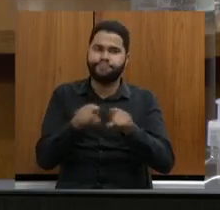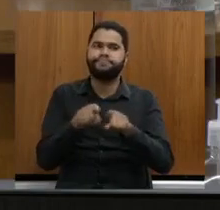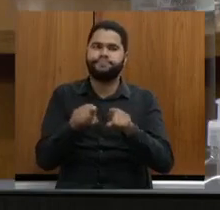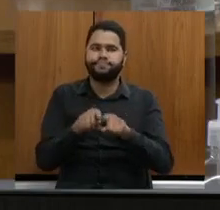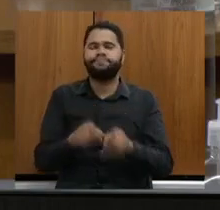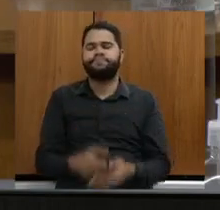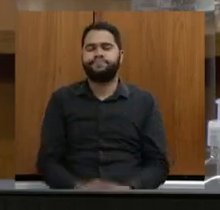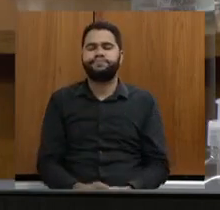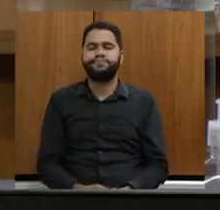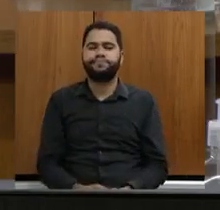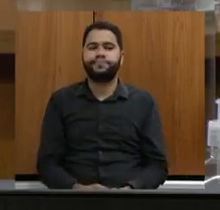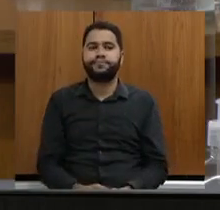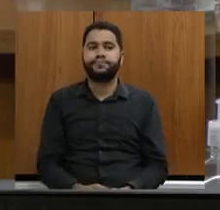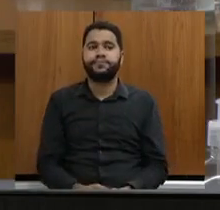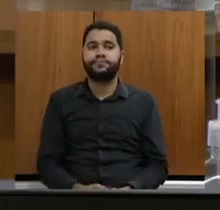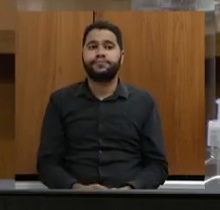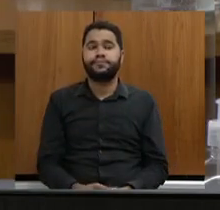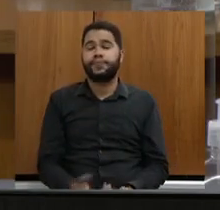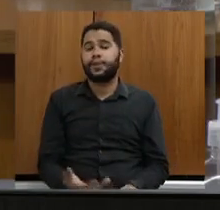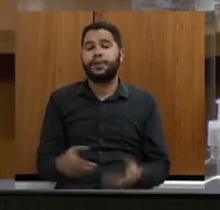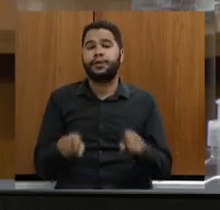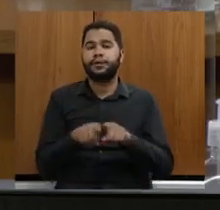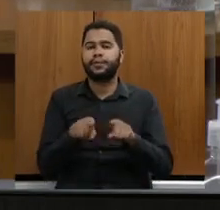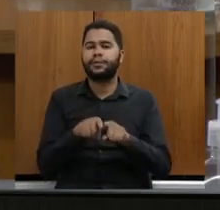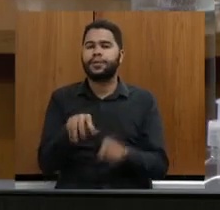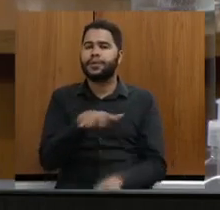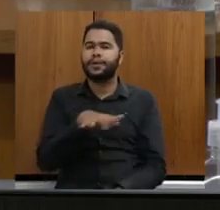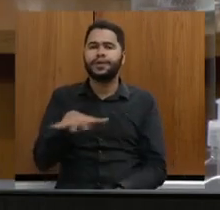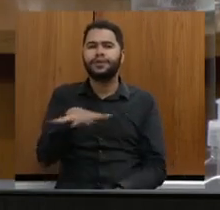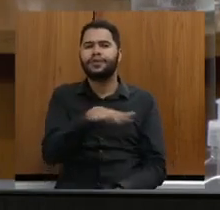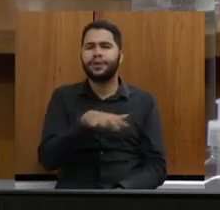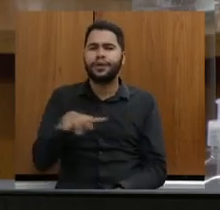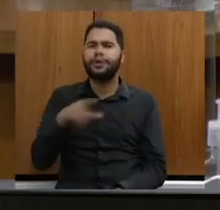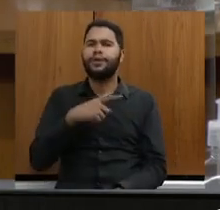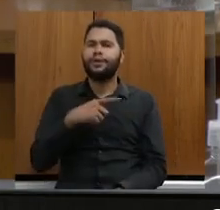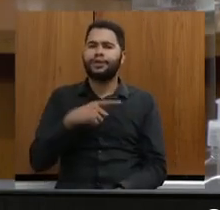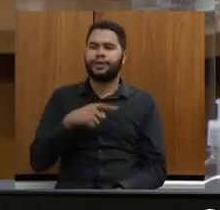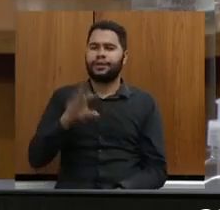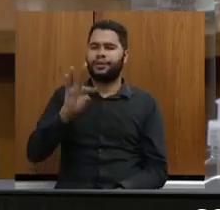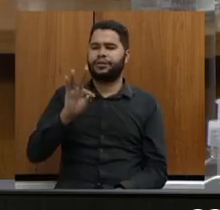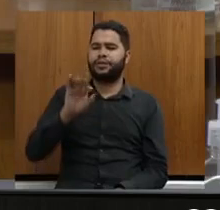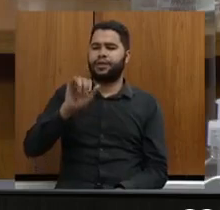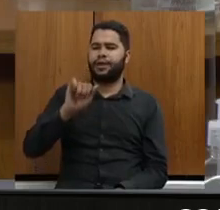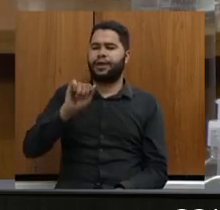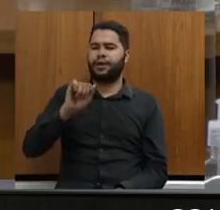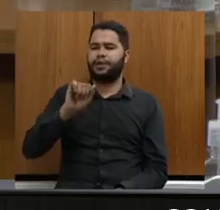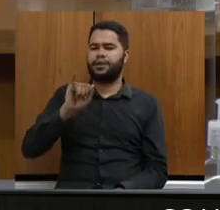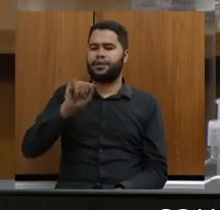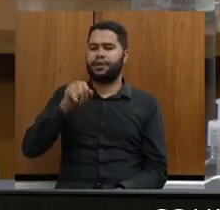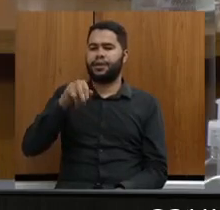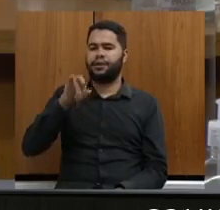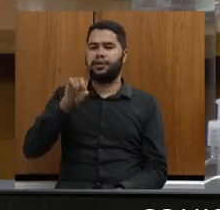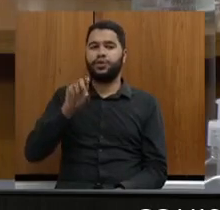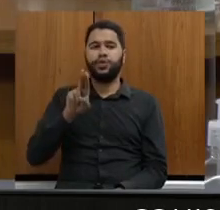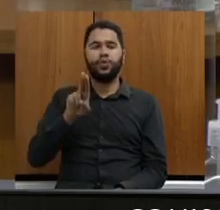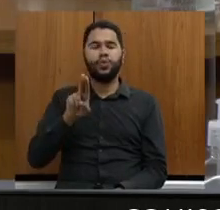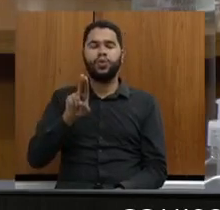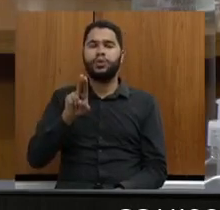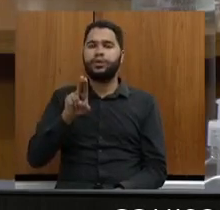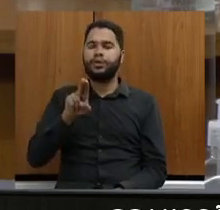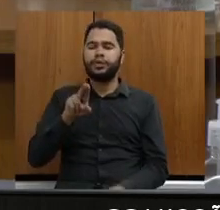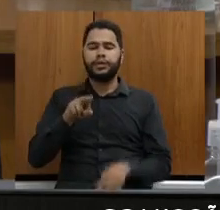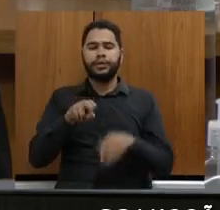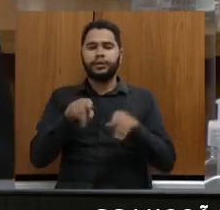venda de nossos produtos artesanais então da mesma forma aquela região é mesmo saindo de Itanhandu para adulto também uma estrada com